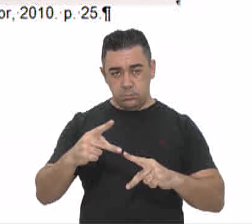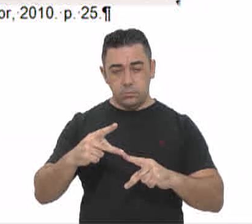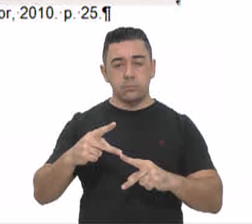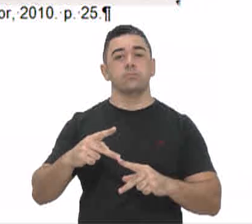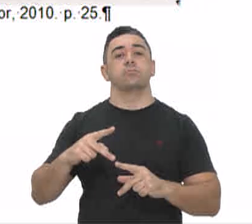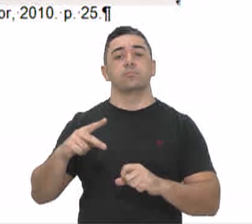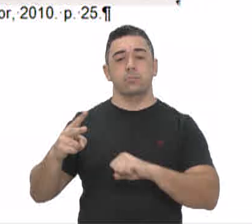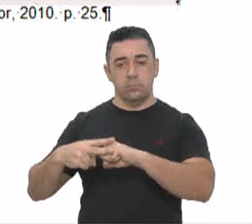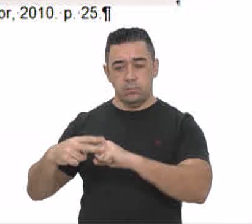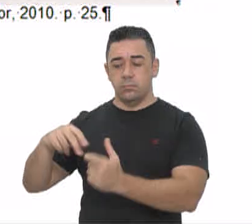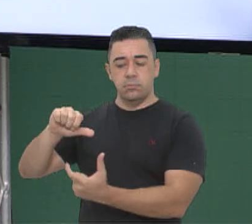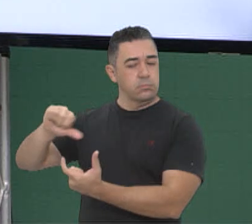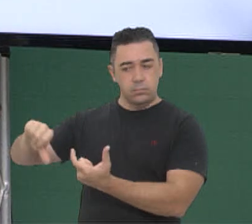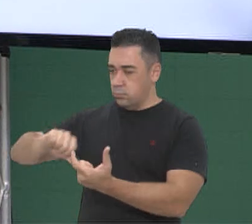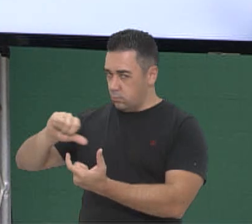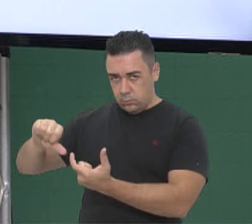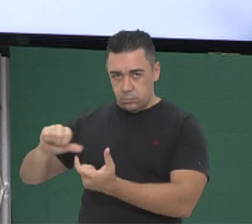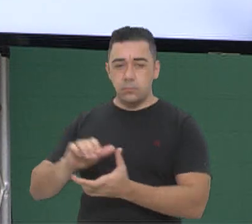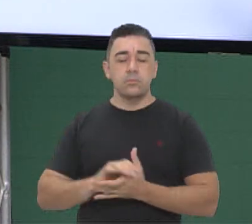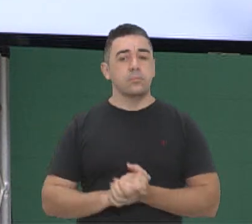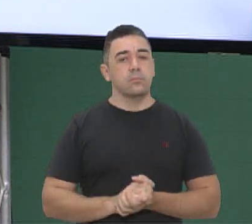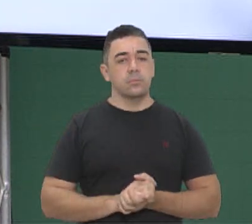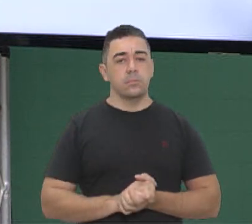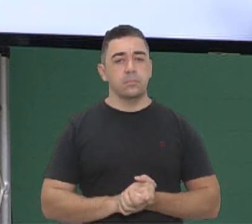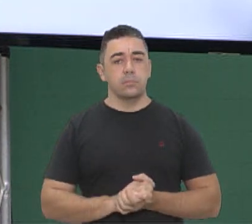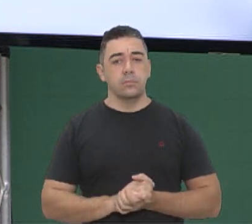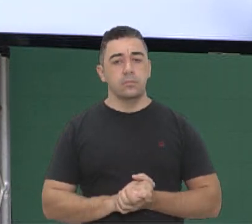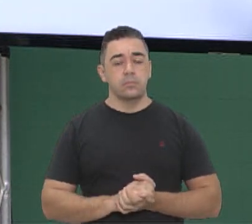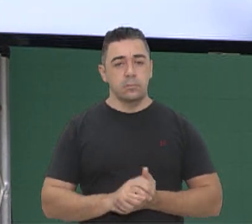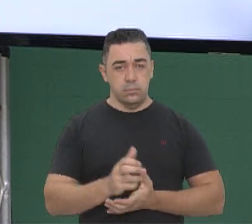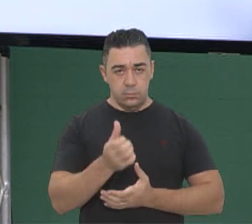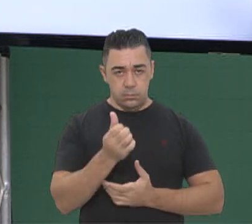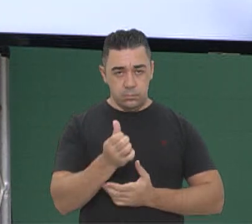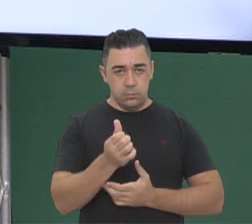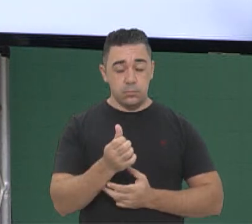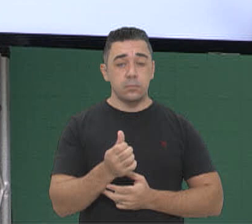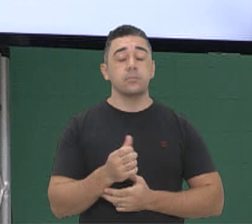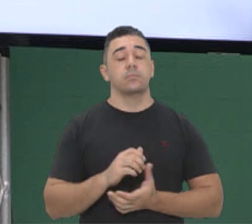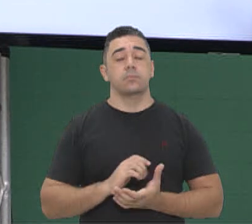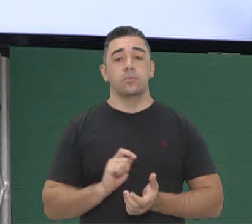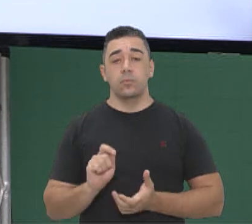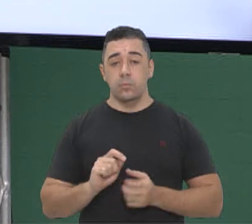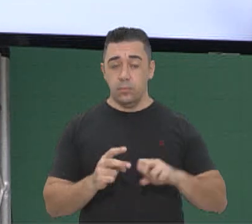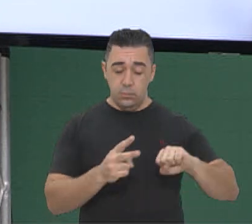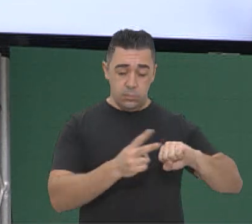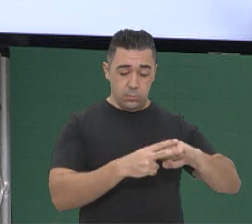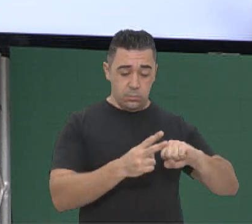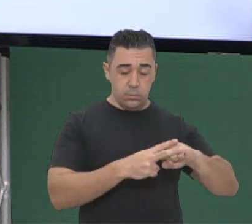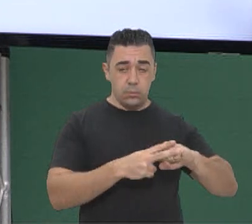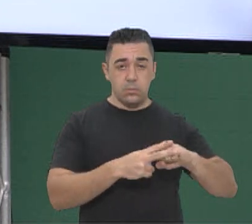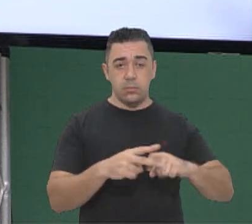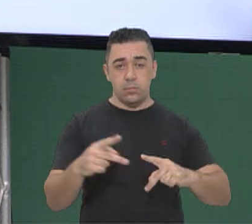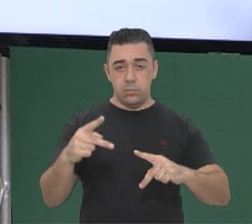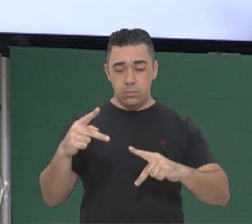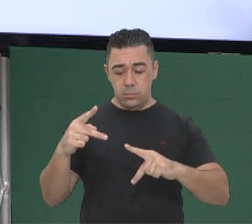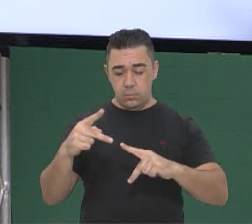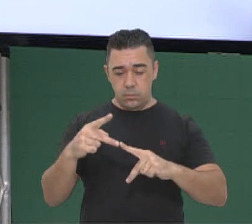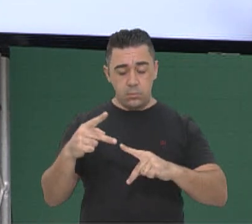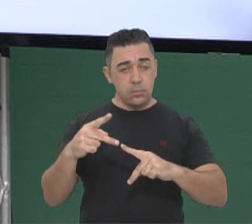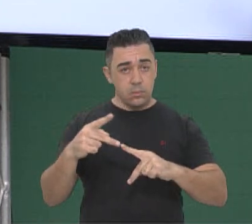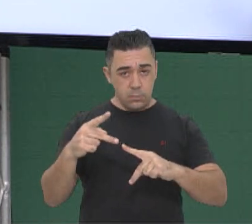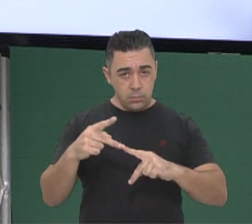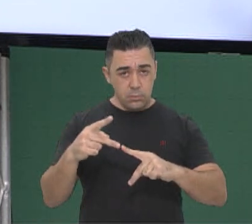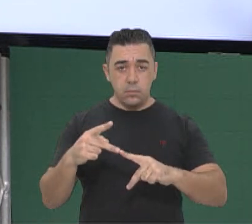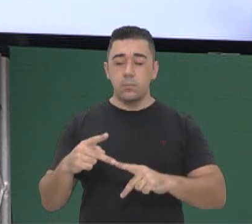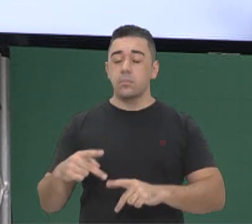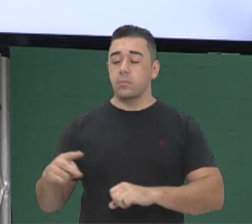preposição a, verbo no infinitivo. Tele, de televisão, ok? Vinheta 6, vou a ser um vago. Verbo